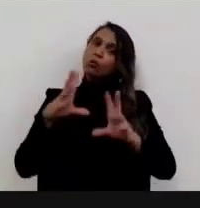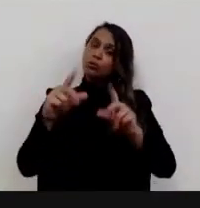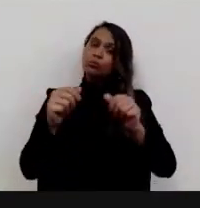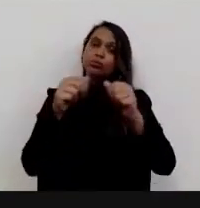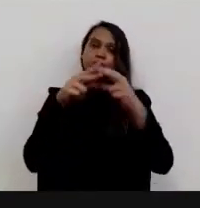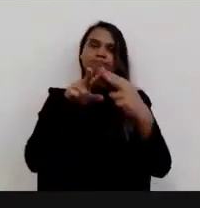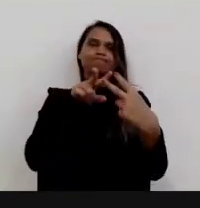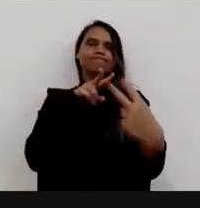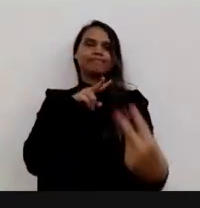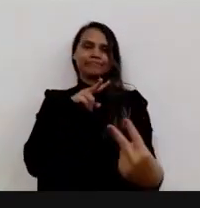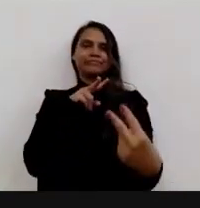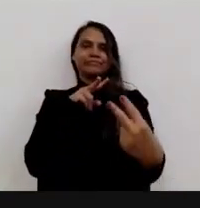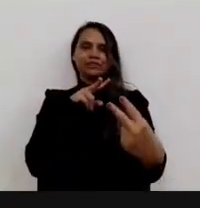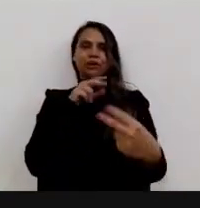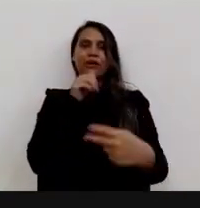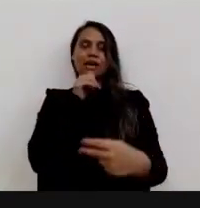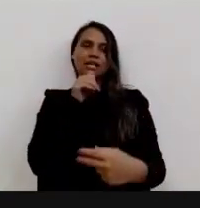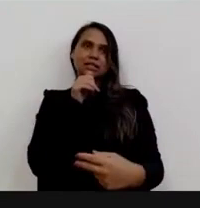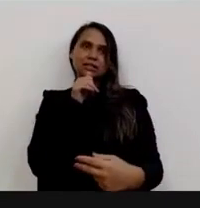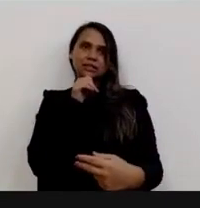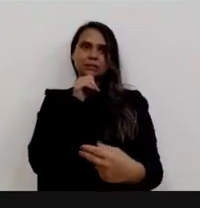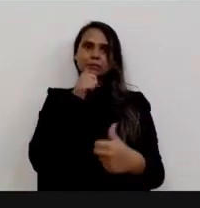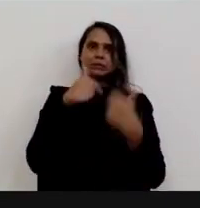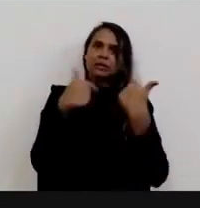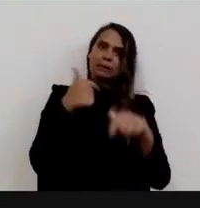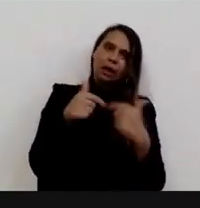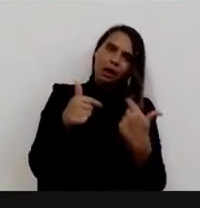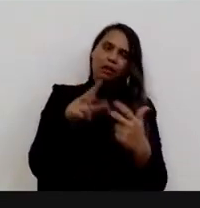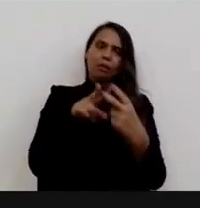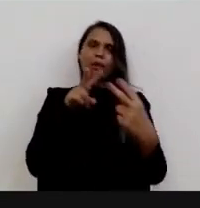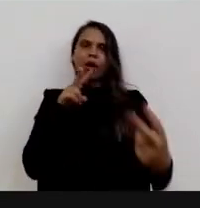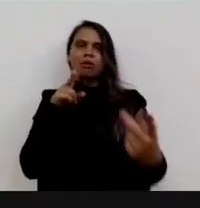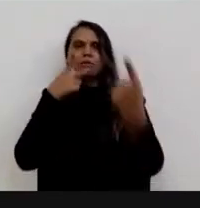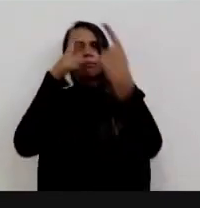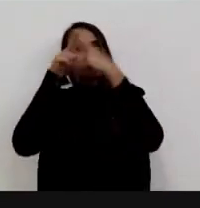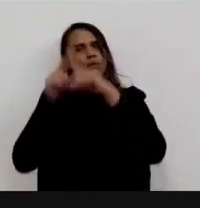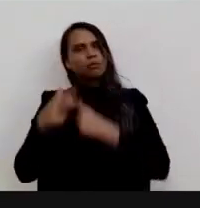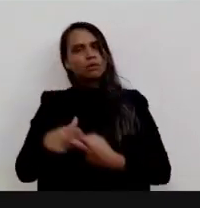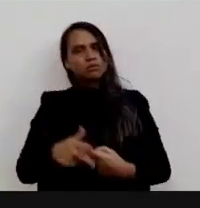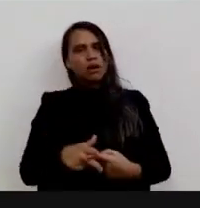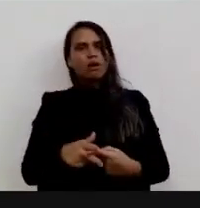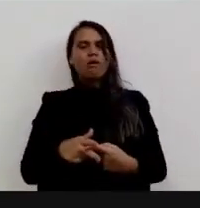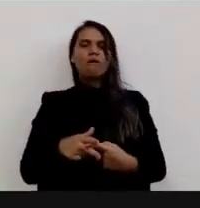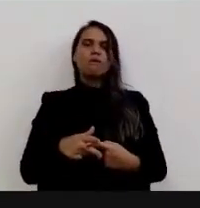web e possuem inúmeras vantagens. Por exemplo, trabalho remoto, manutenção,